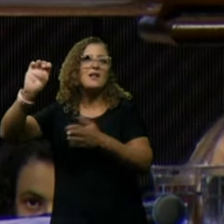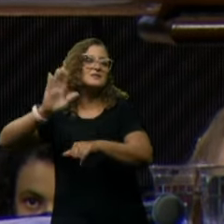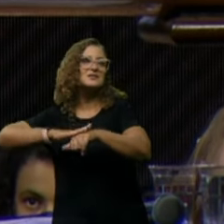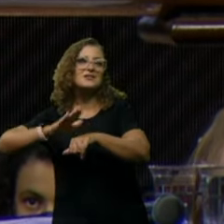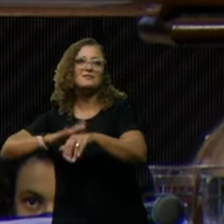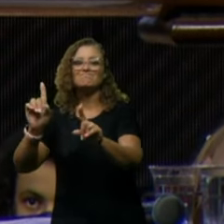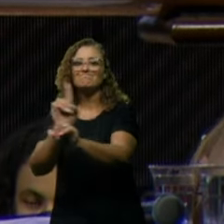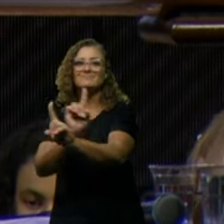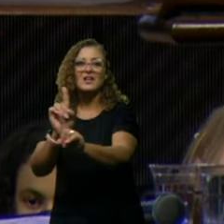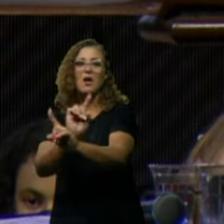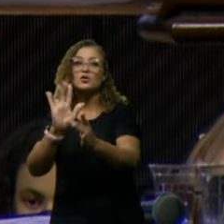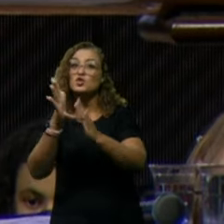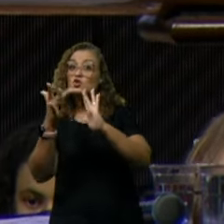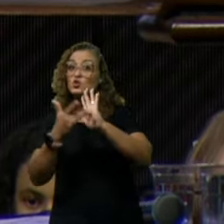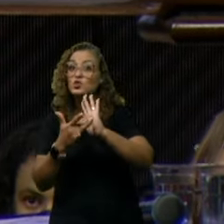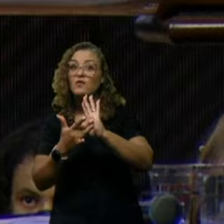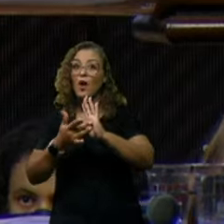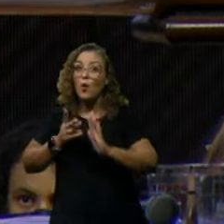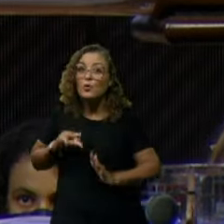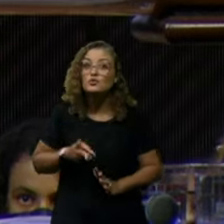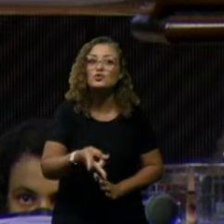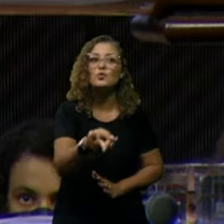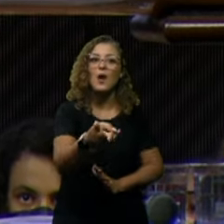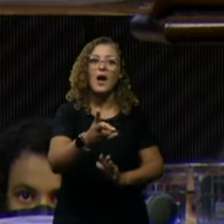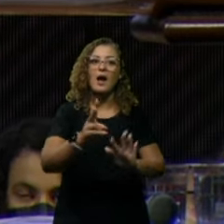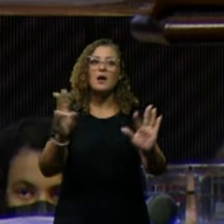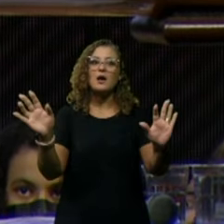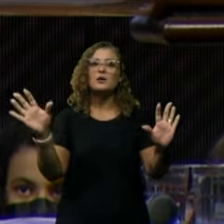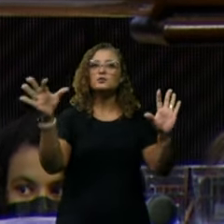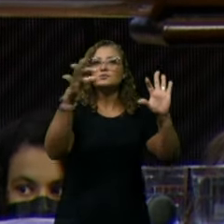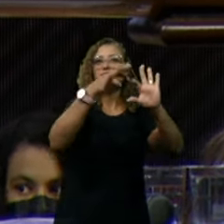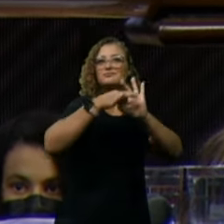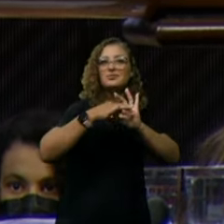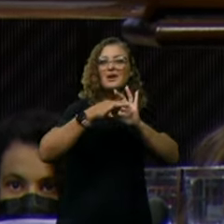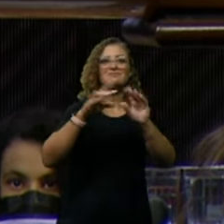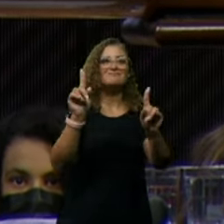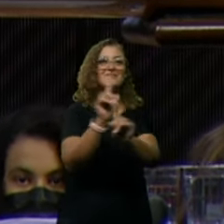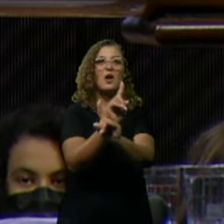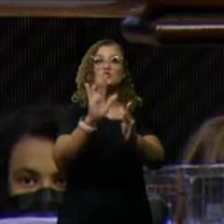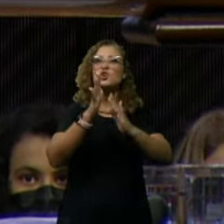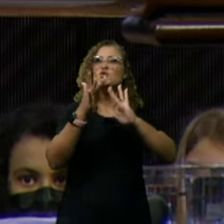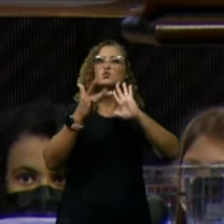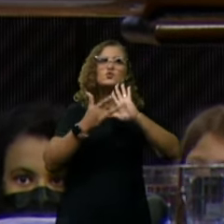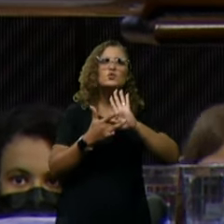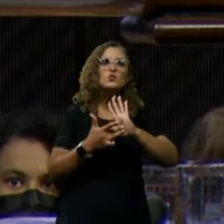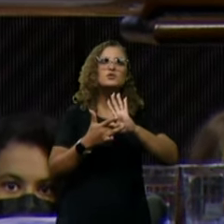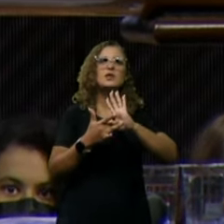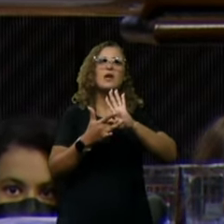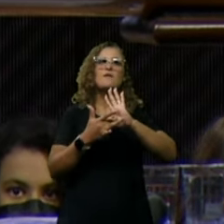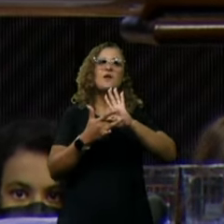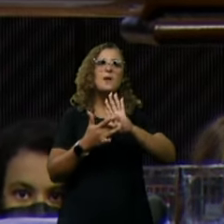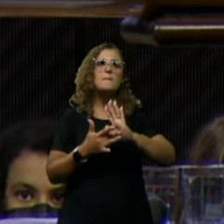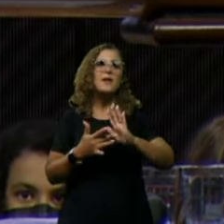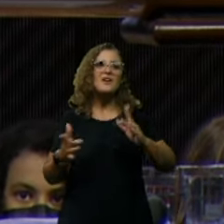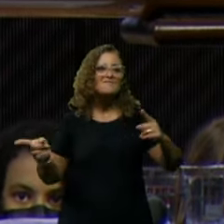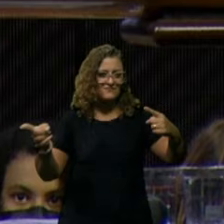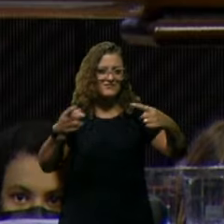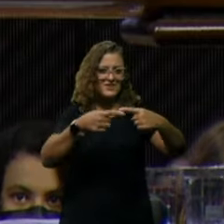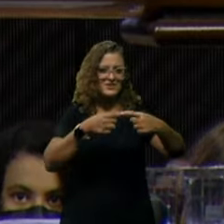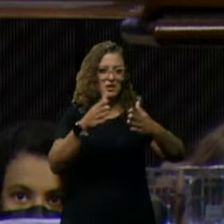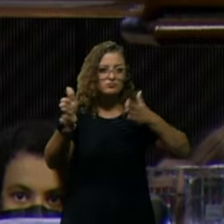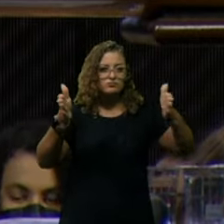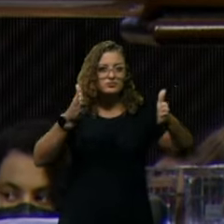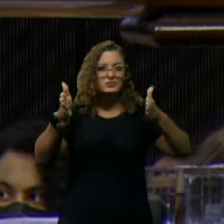Jesus não veio continuar Jesus veio para fechar o ciclo de tudo que vivemos hoje deve ser para gerar